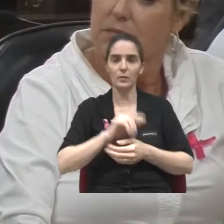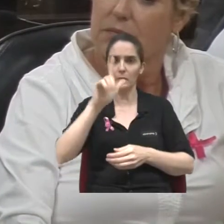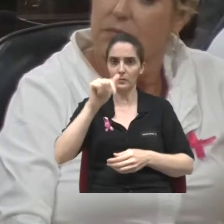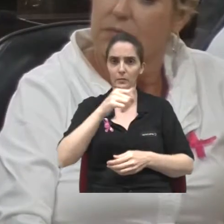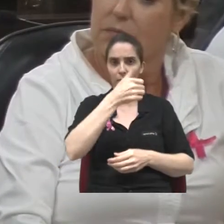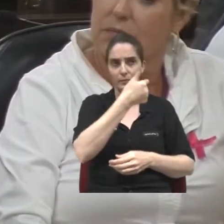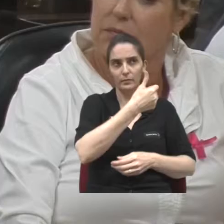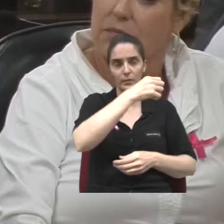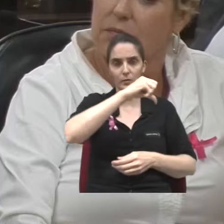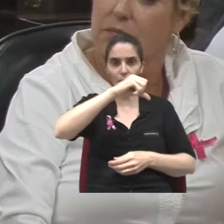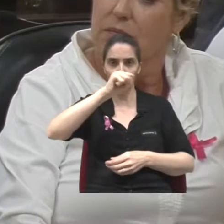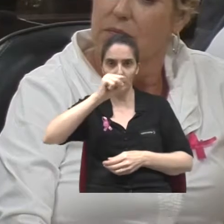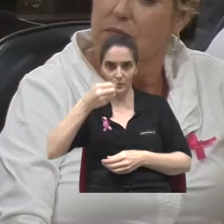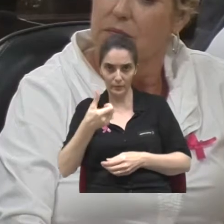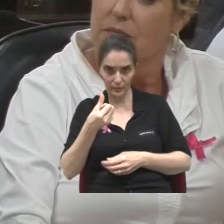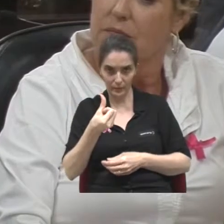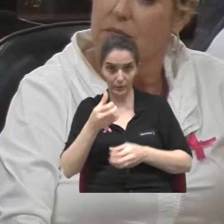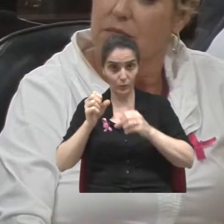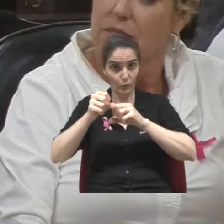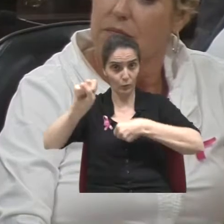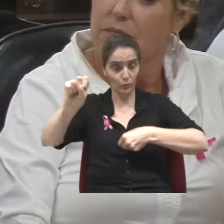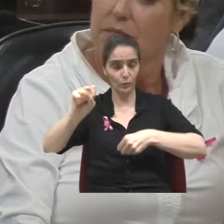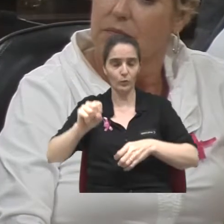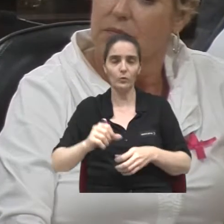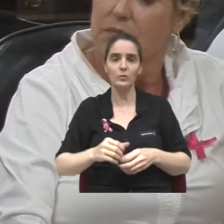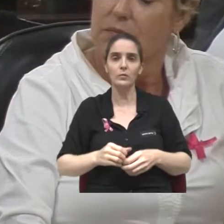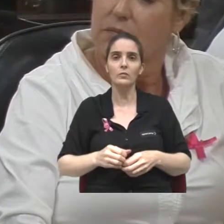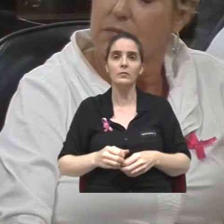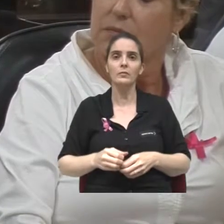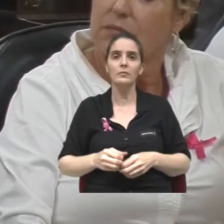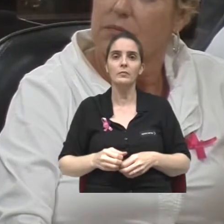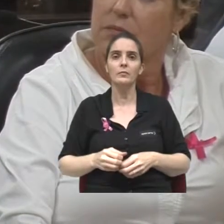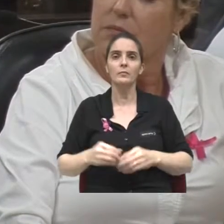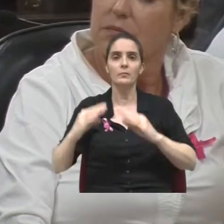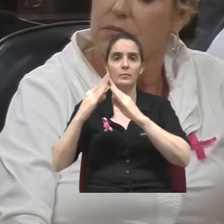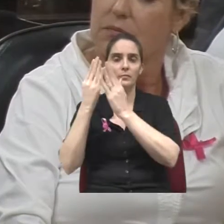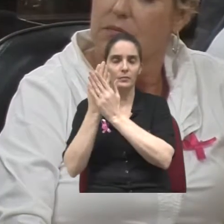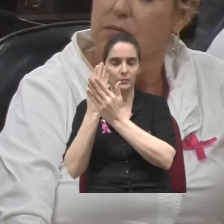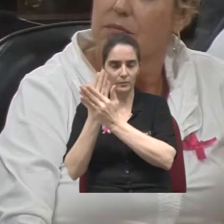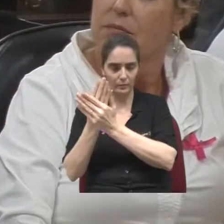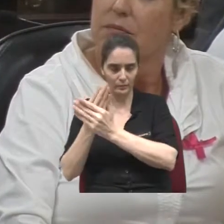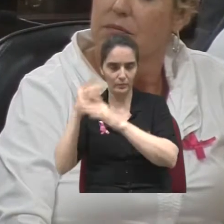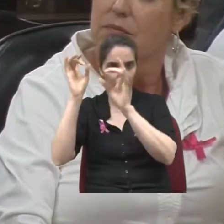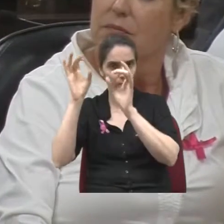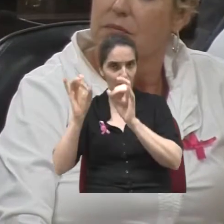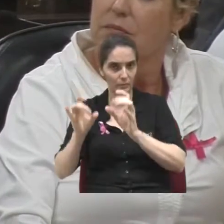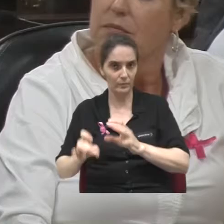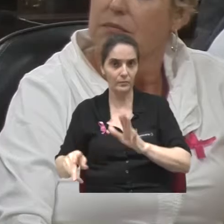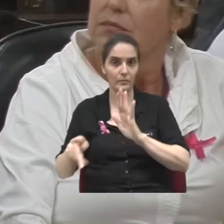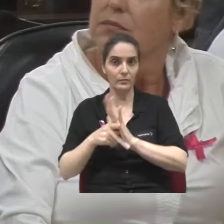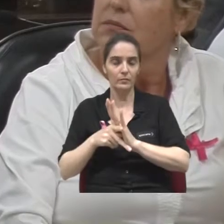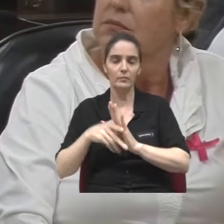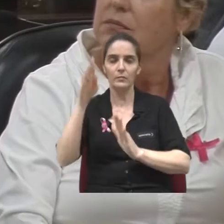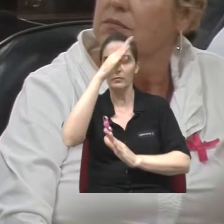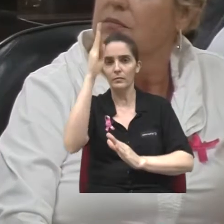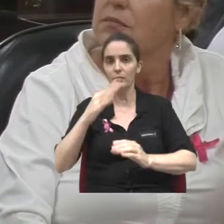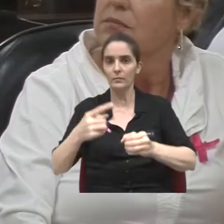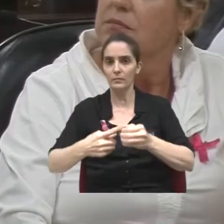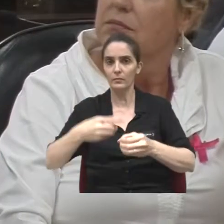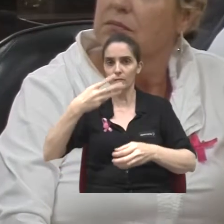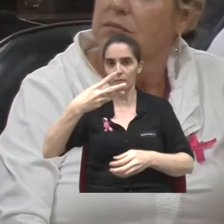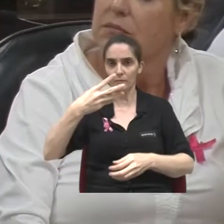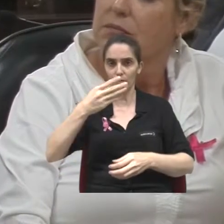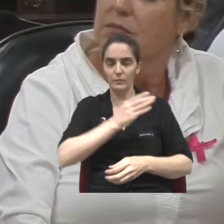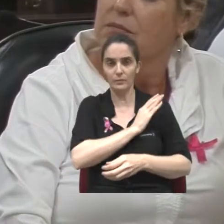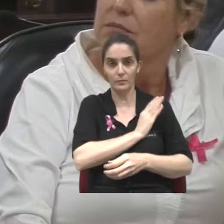1986, formou-se sargento de infantaria na Escola de Sargento das Armas na cidade de Três Corações, Minas Gerais.